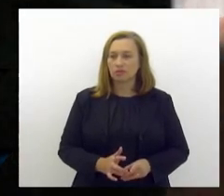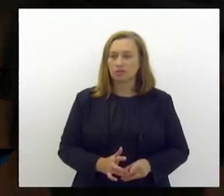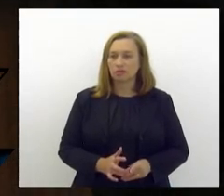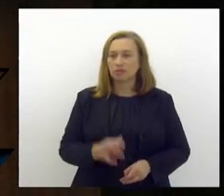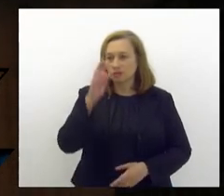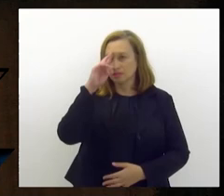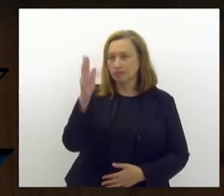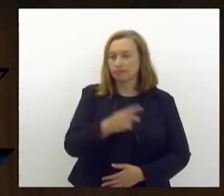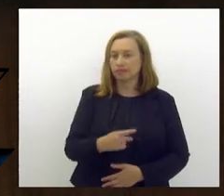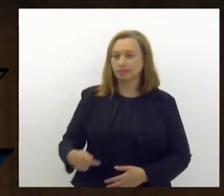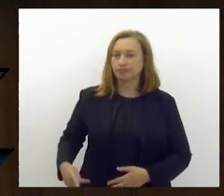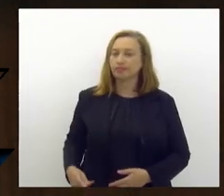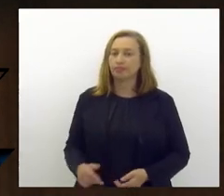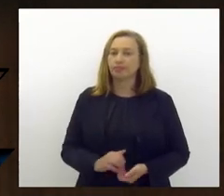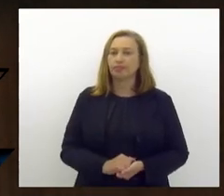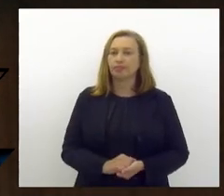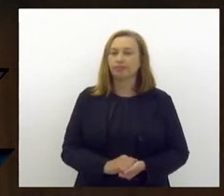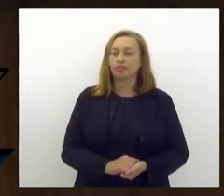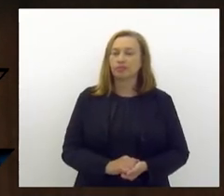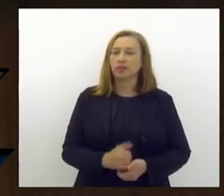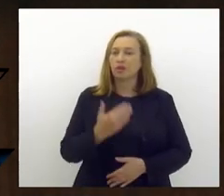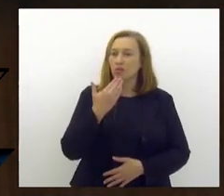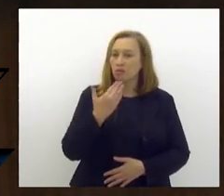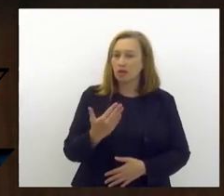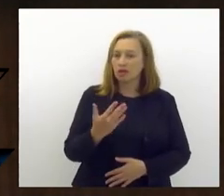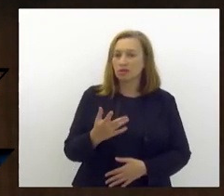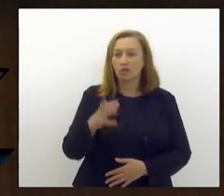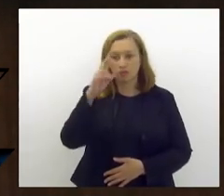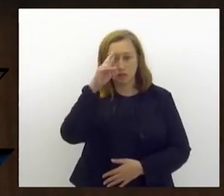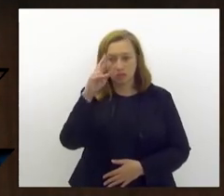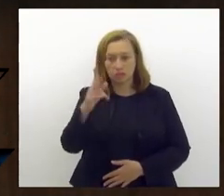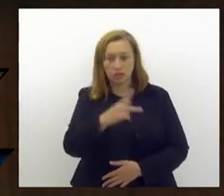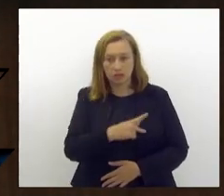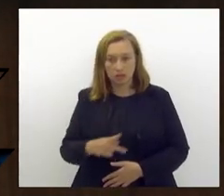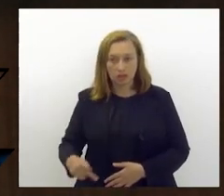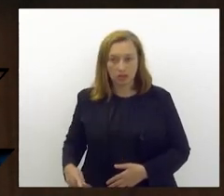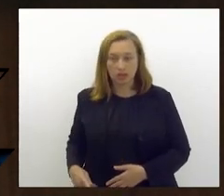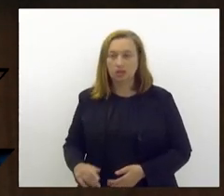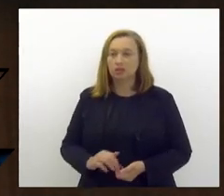Senhor presidente, solicito a Vossa Excelência,